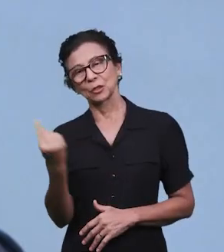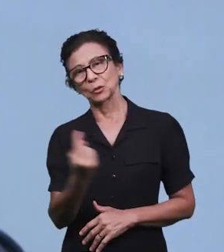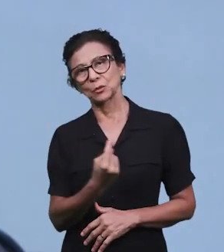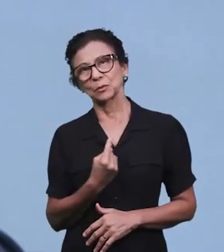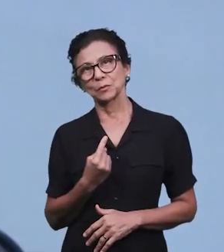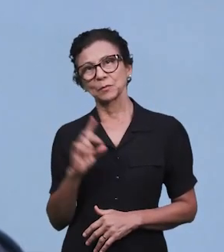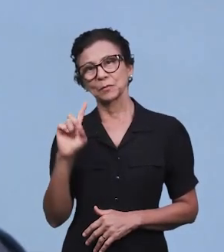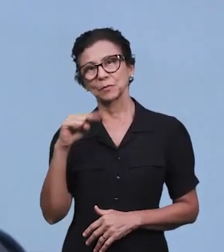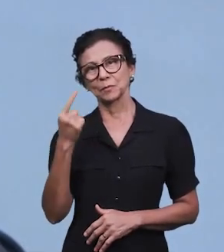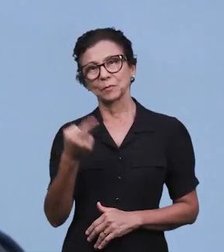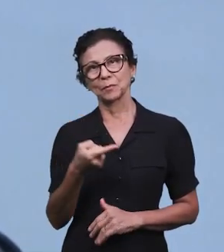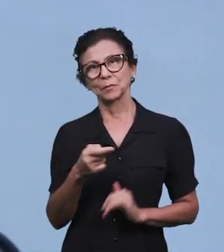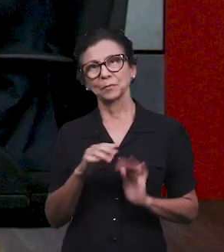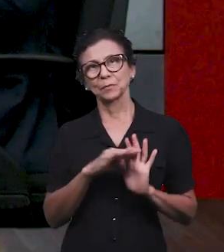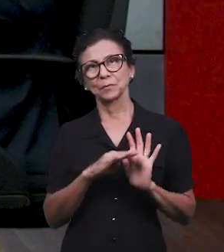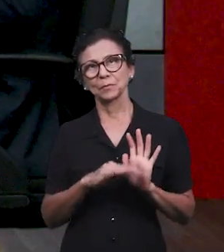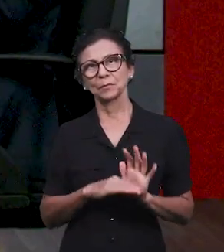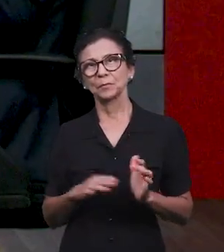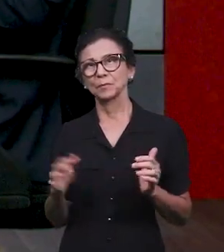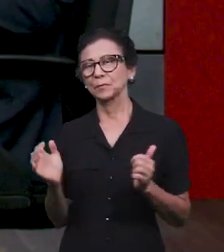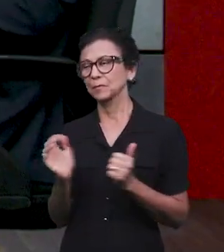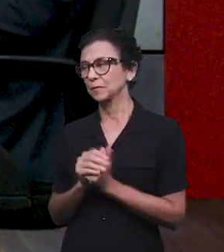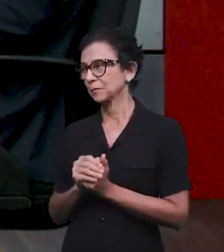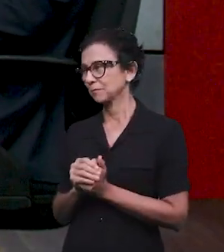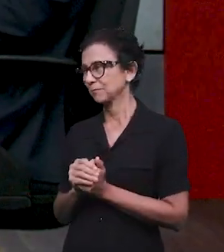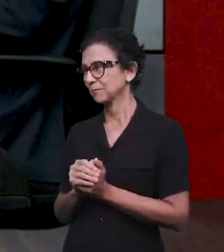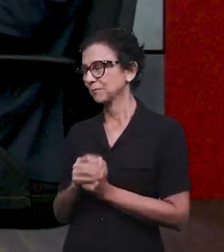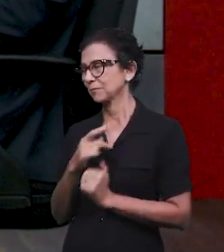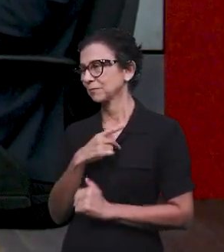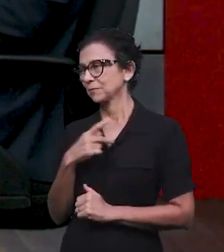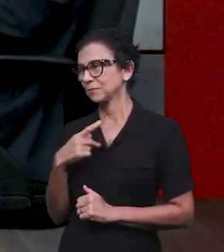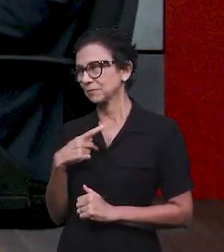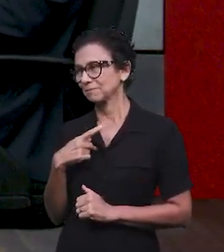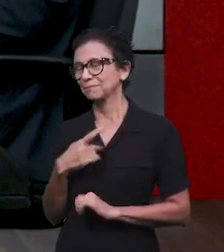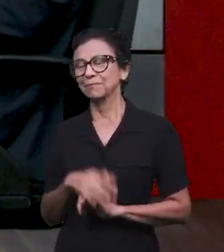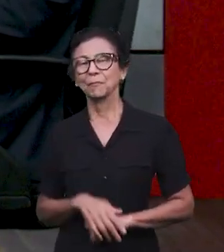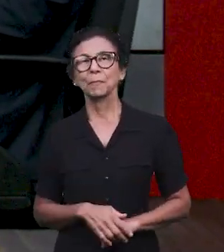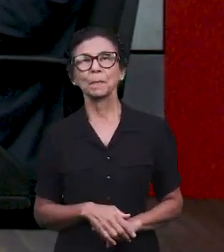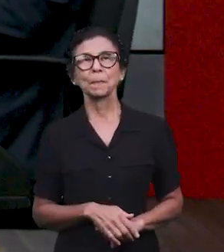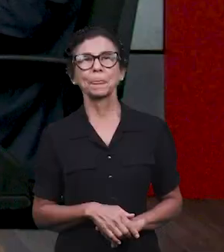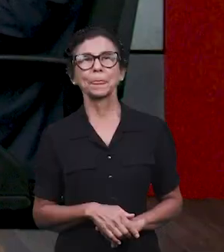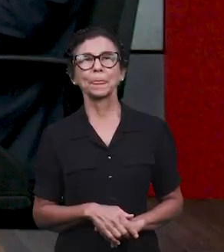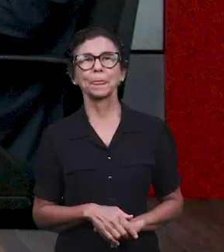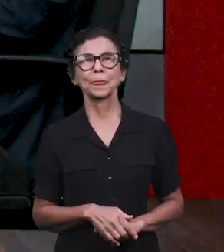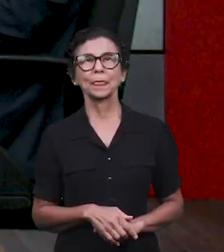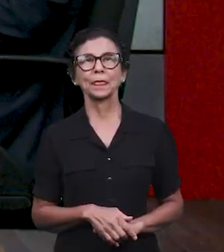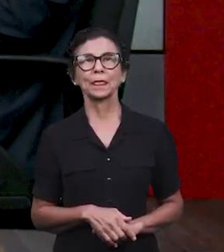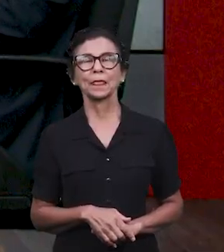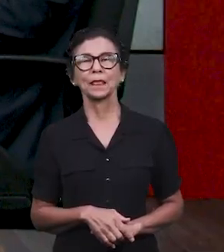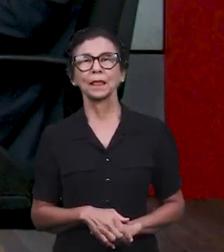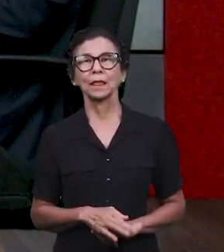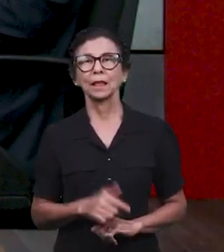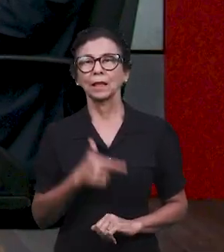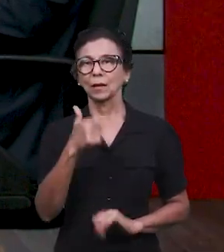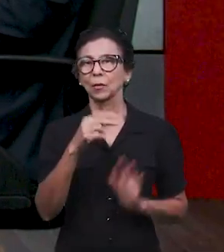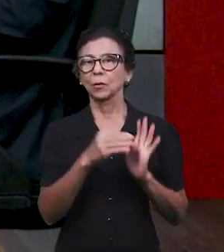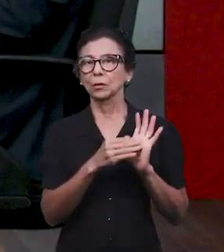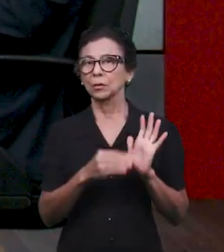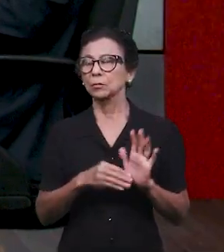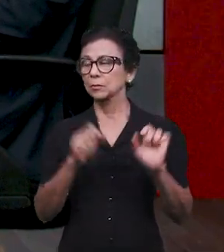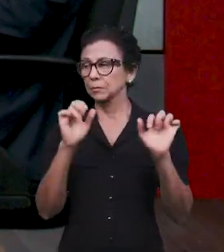todos e até o próximo episódio. Amém, pastor Juliano. Que bênção, né, este segundo